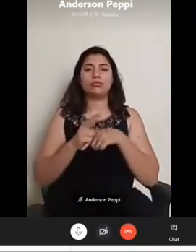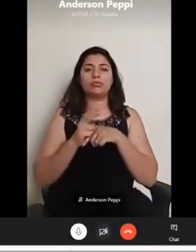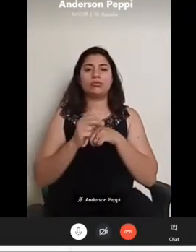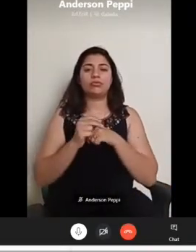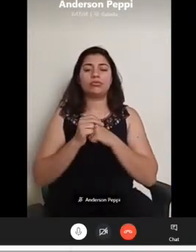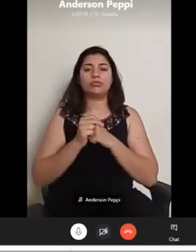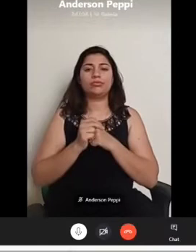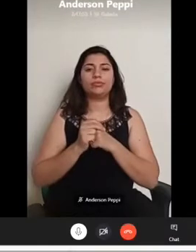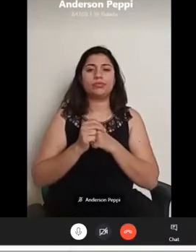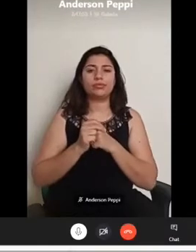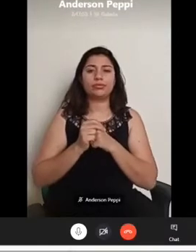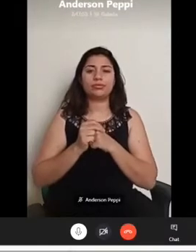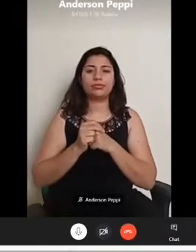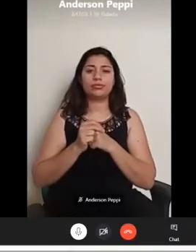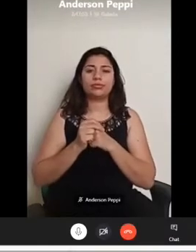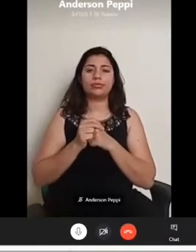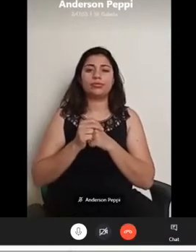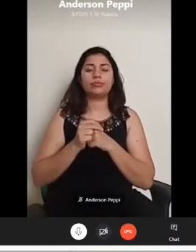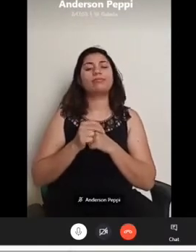Curumim,